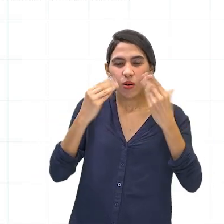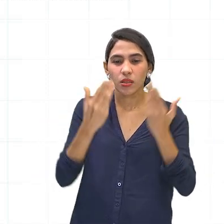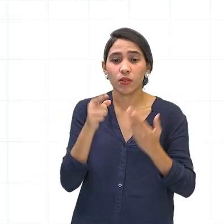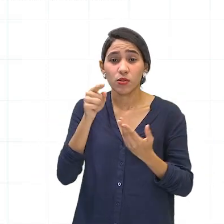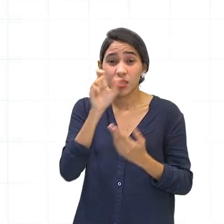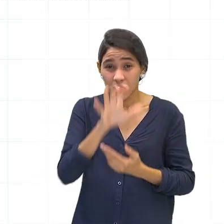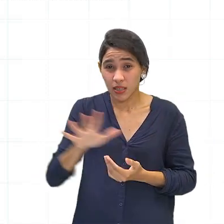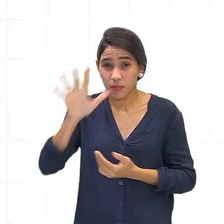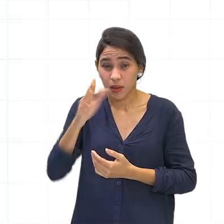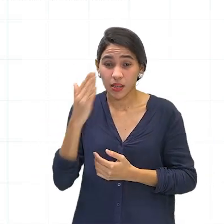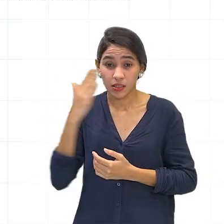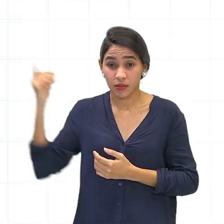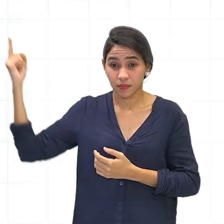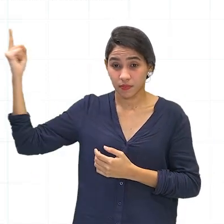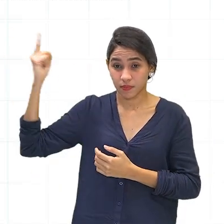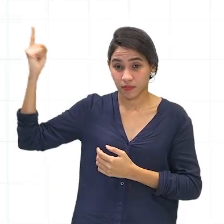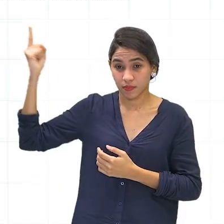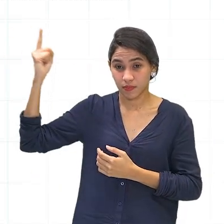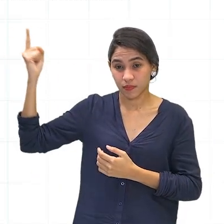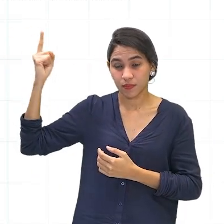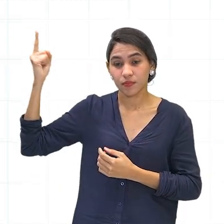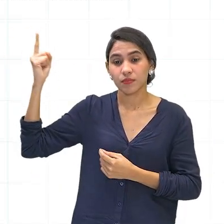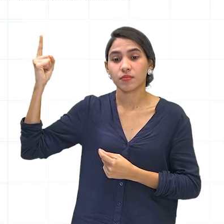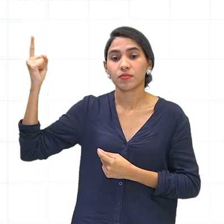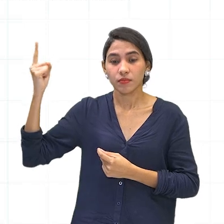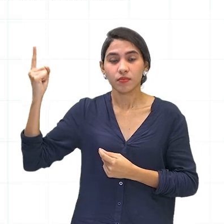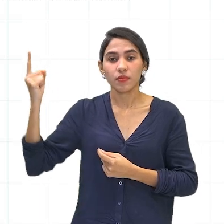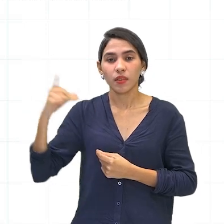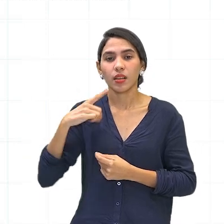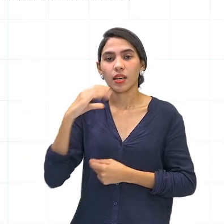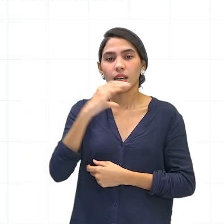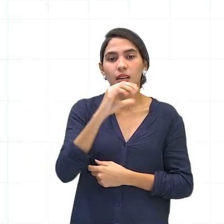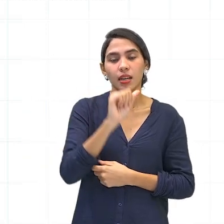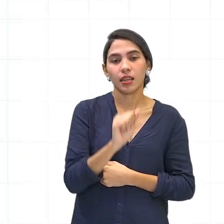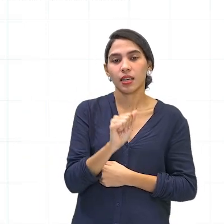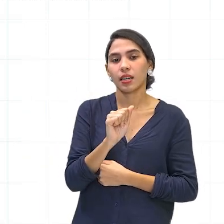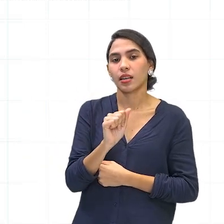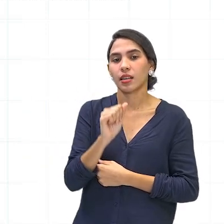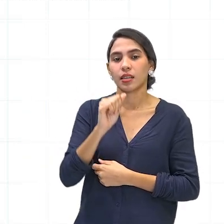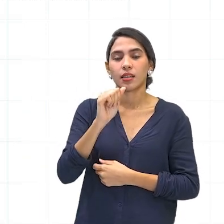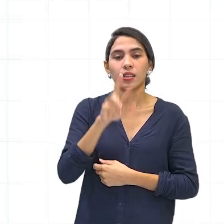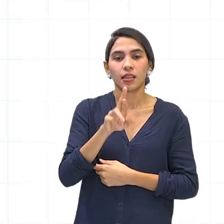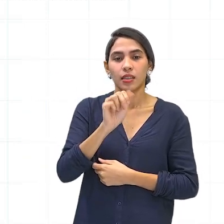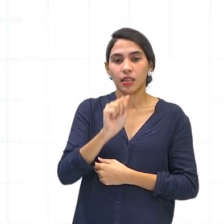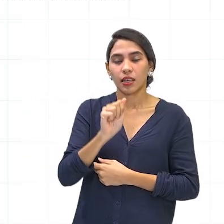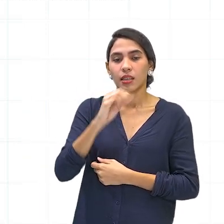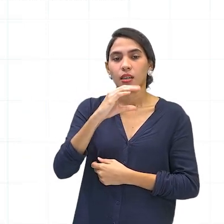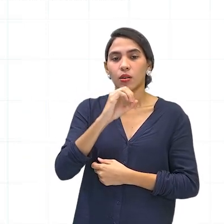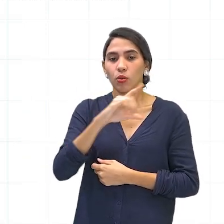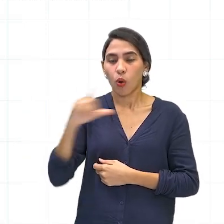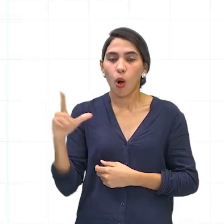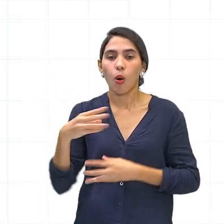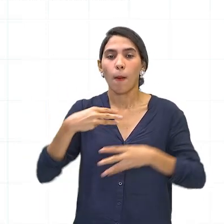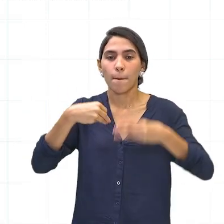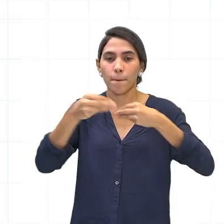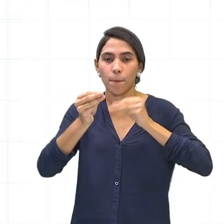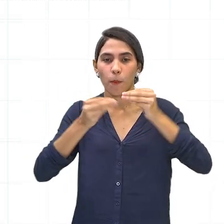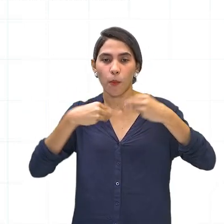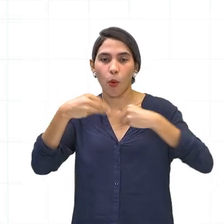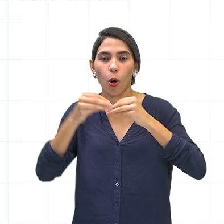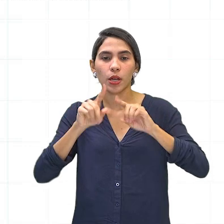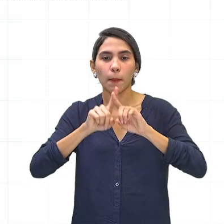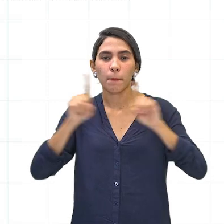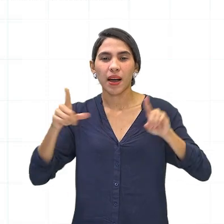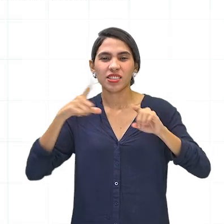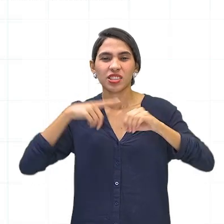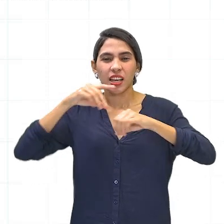que nós temos um representante ali um caracol, né? Você observa que uma parte do corpo dele é mole e ele tem também